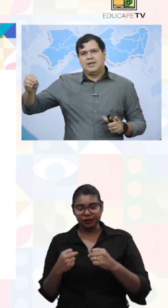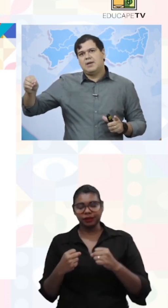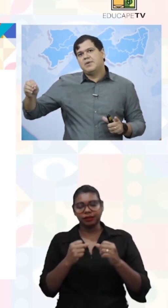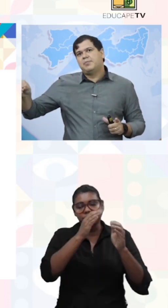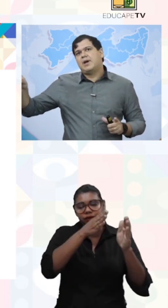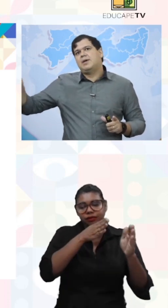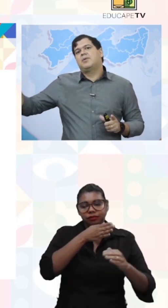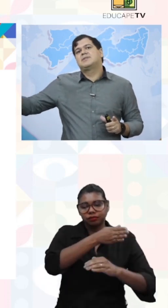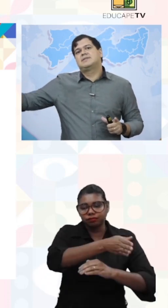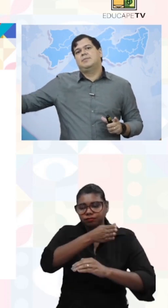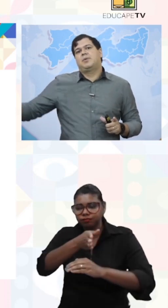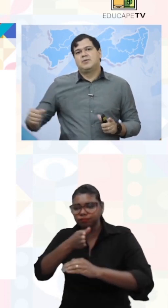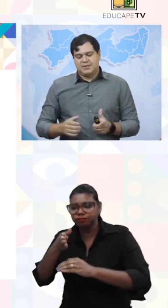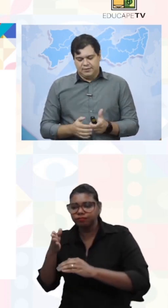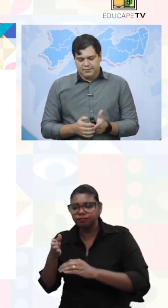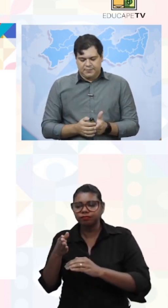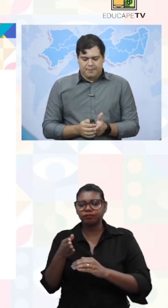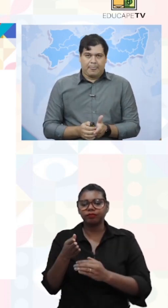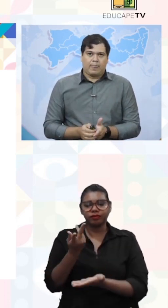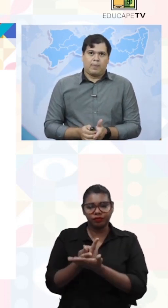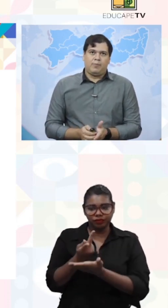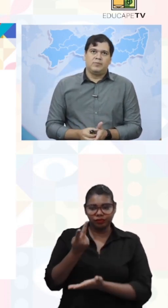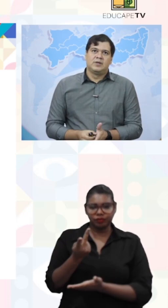de caminho para que possa ser produzido.